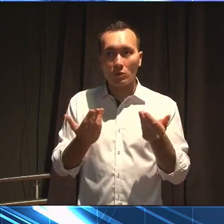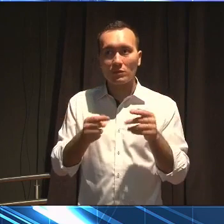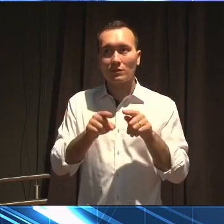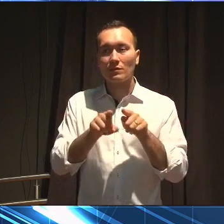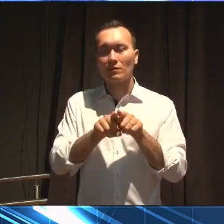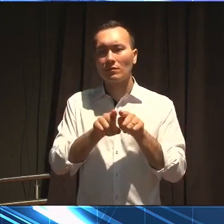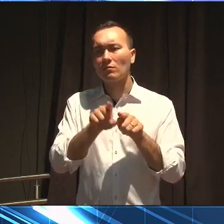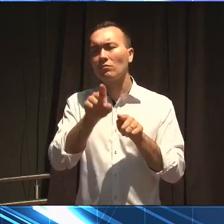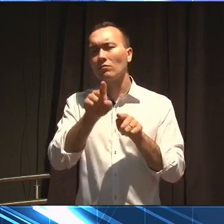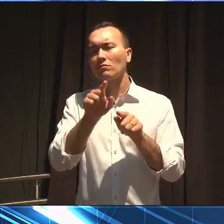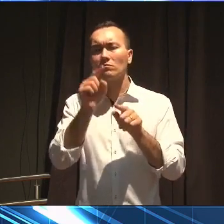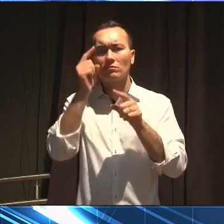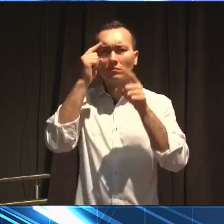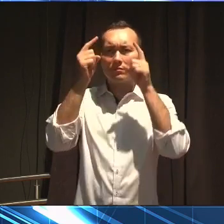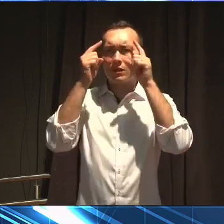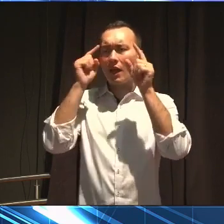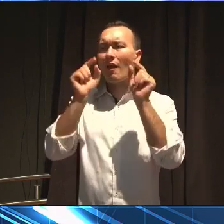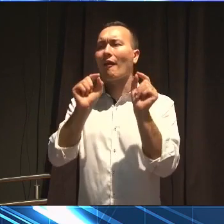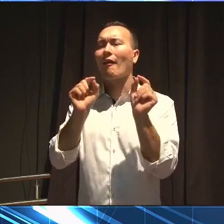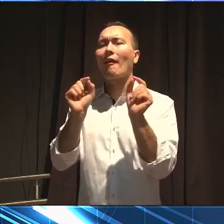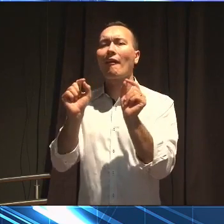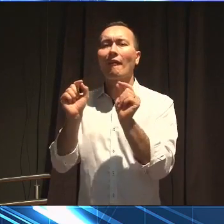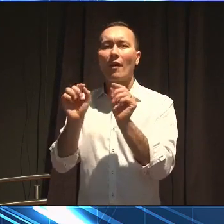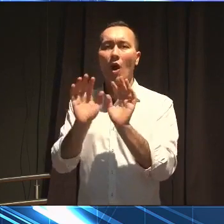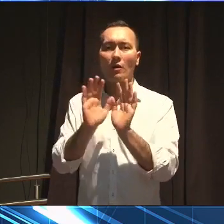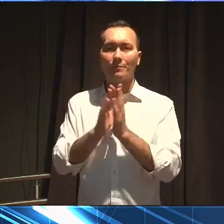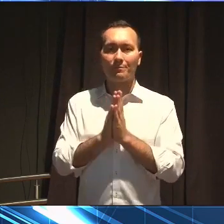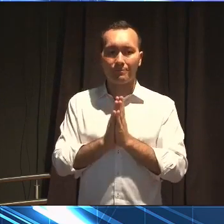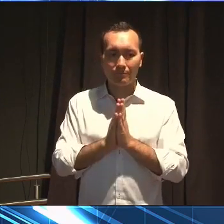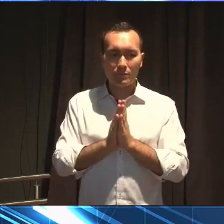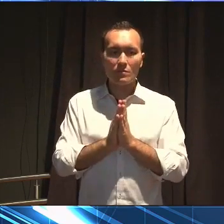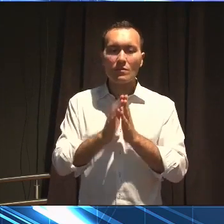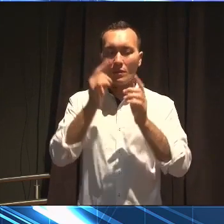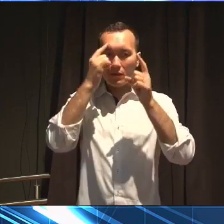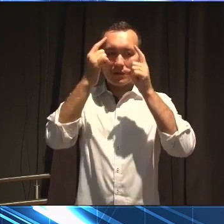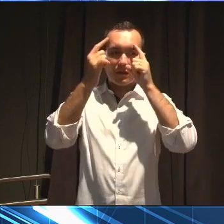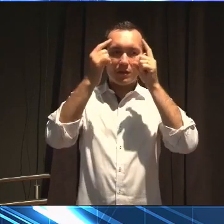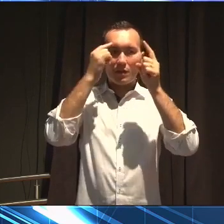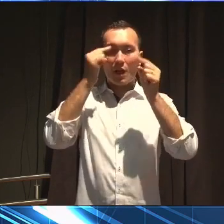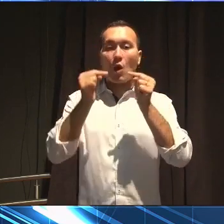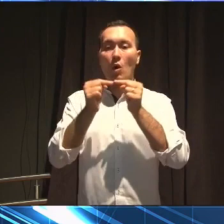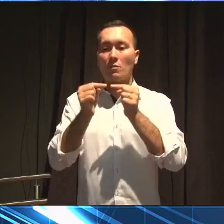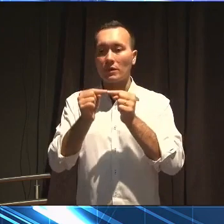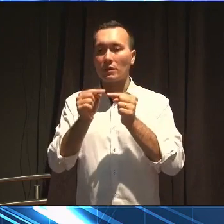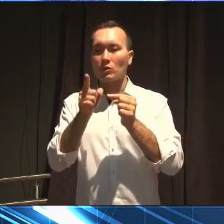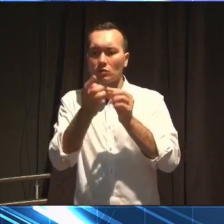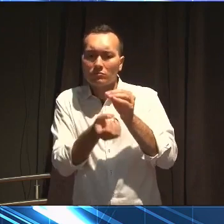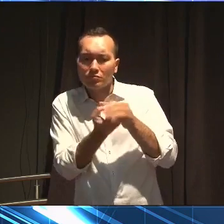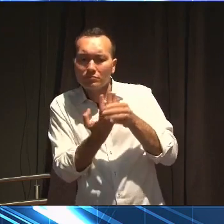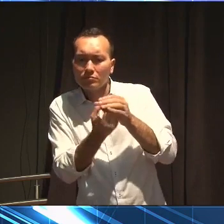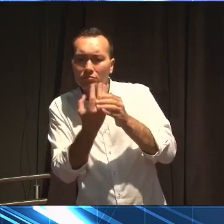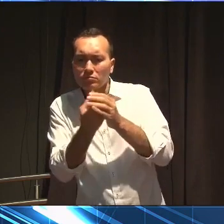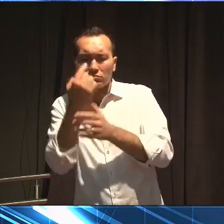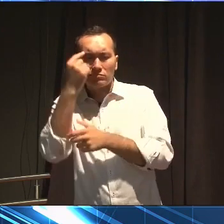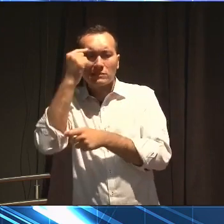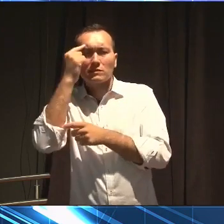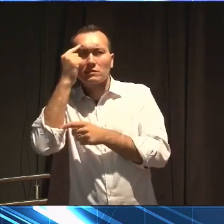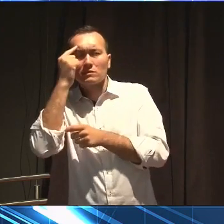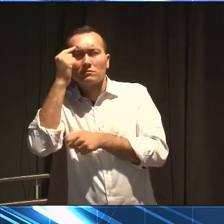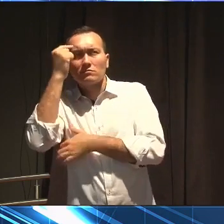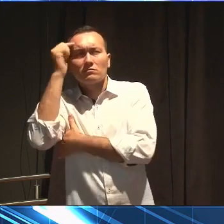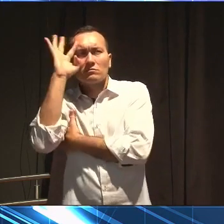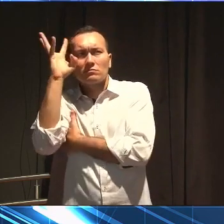importante. A criatividade ela tem a ver com a nossa capacidade de inventividade, de pensar de formas